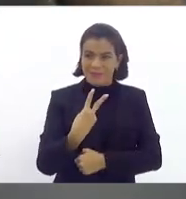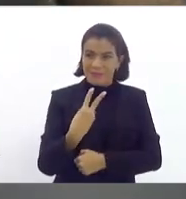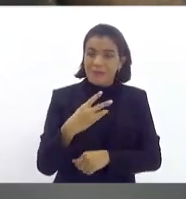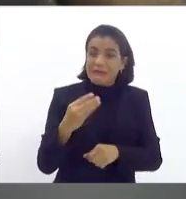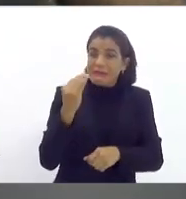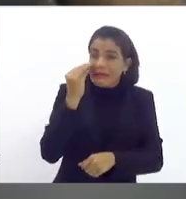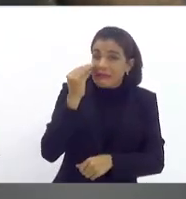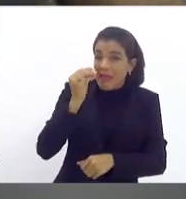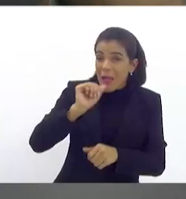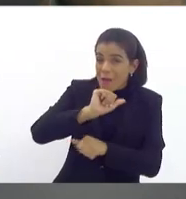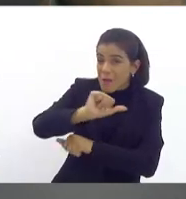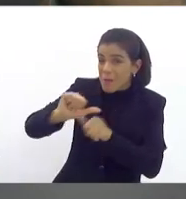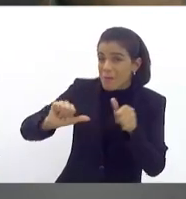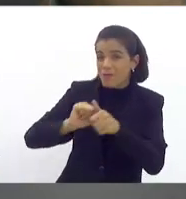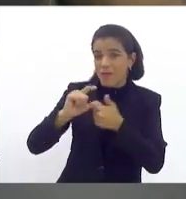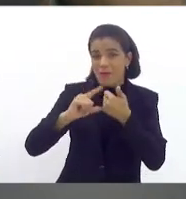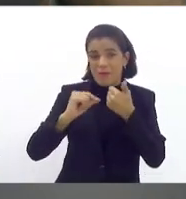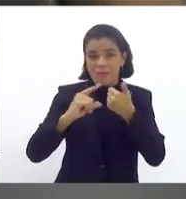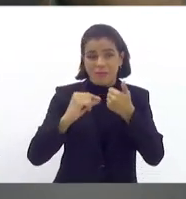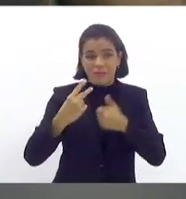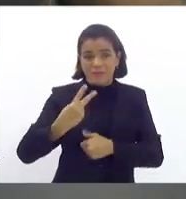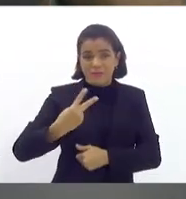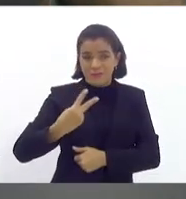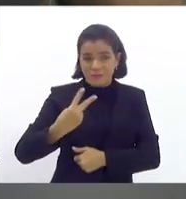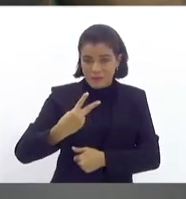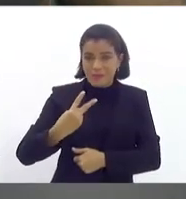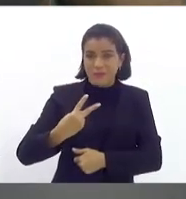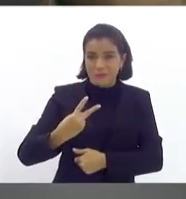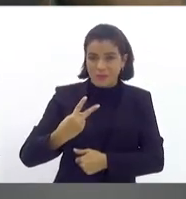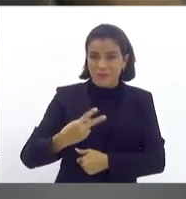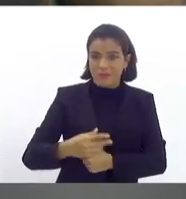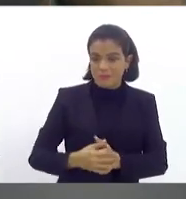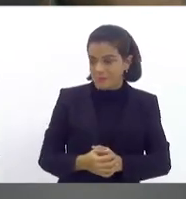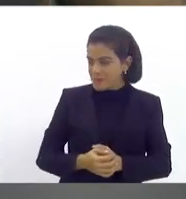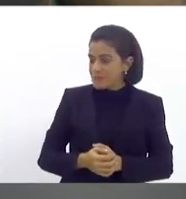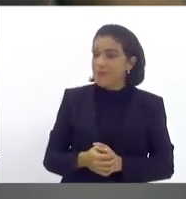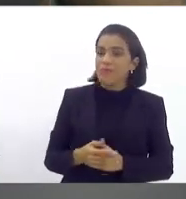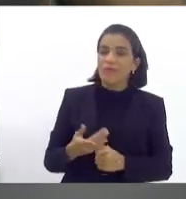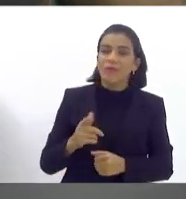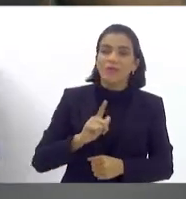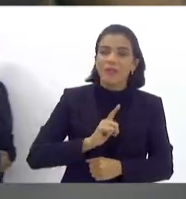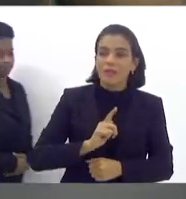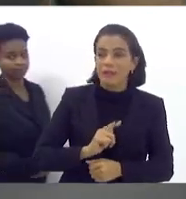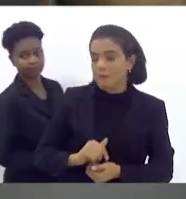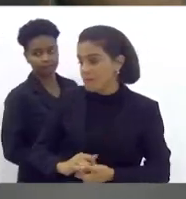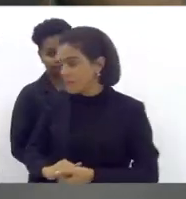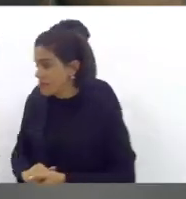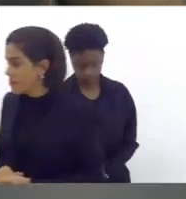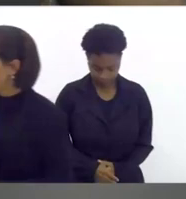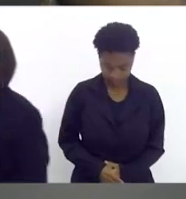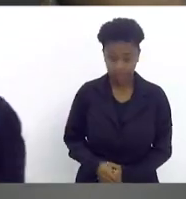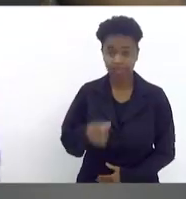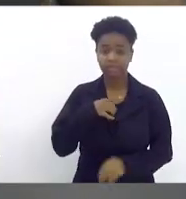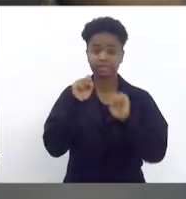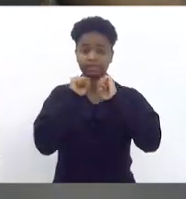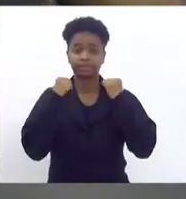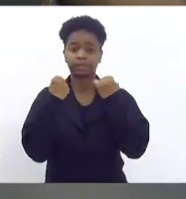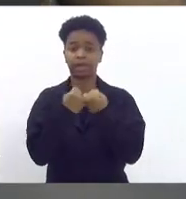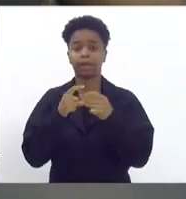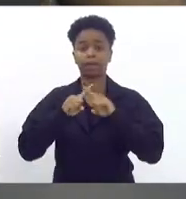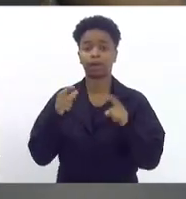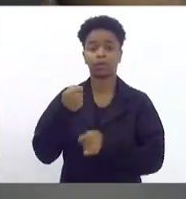tentar modificar o artigo 2º para dizer que, sim, poderá ter seminário, mas sem gastos,